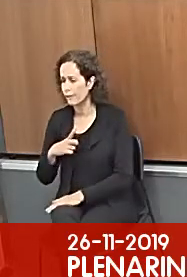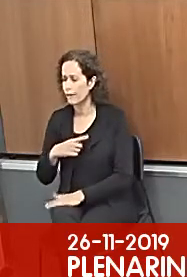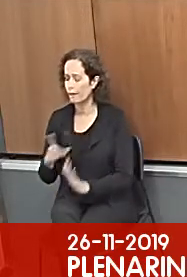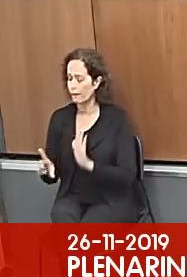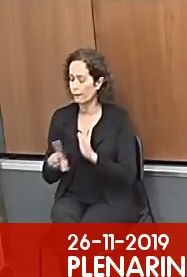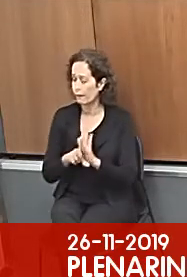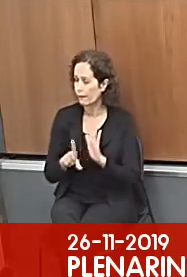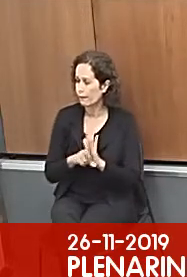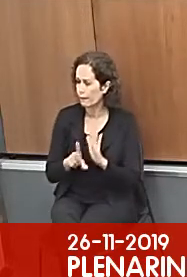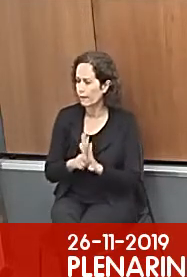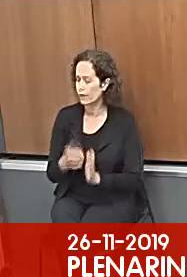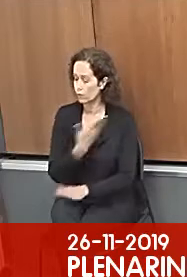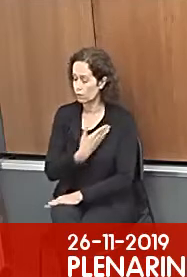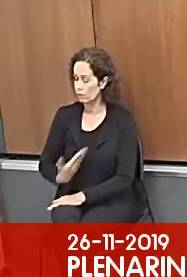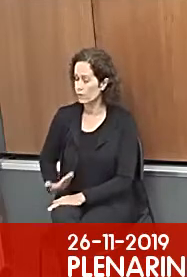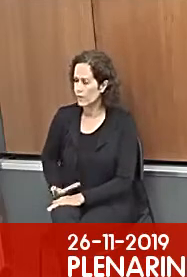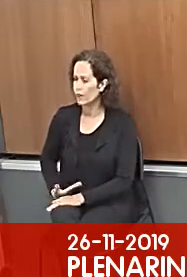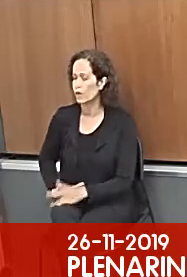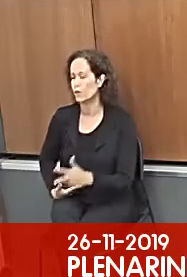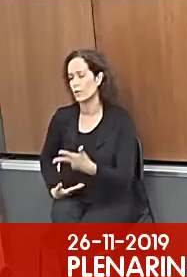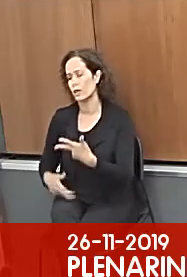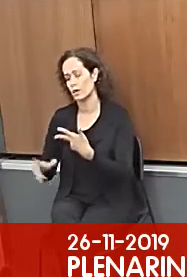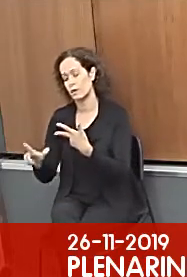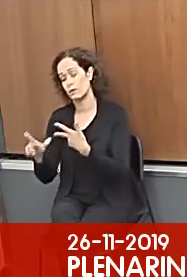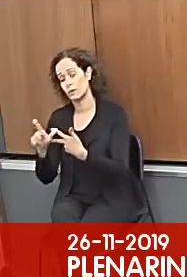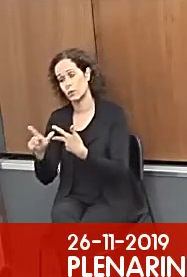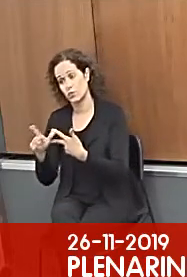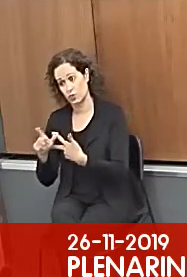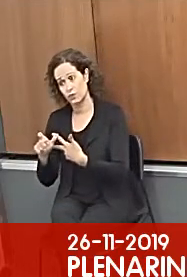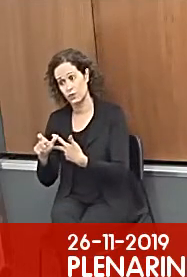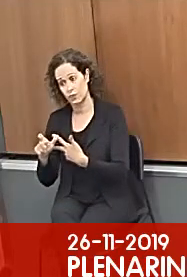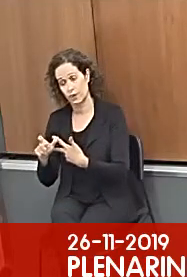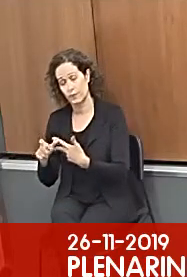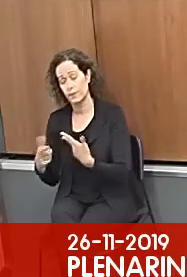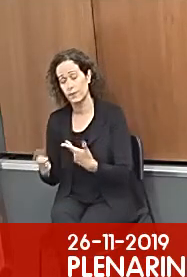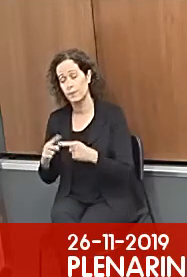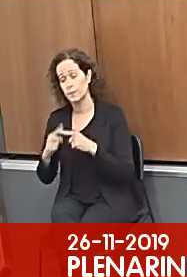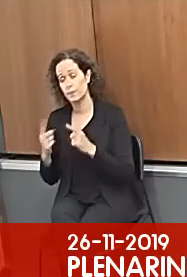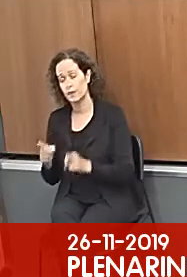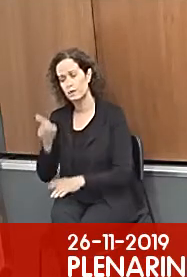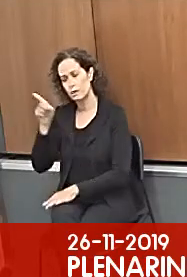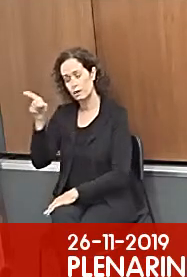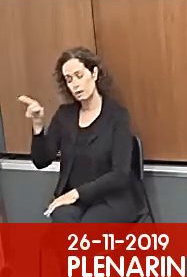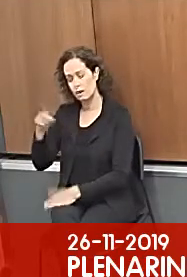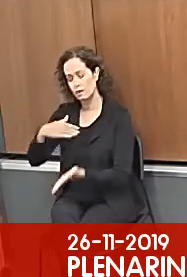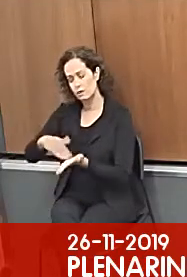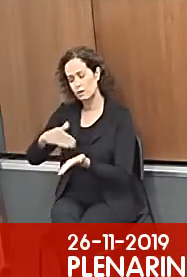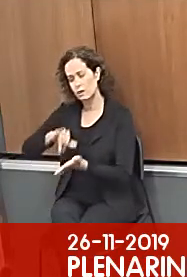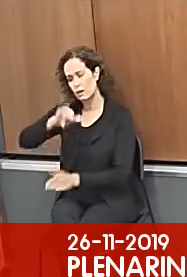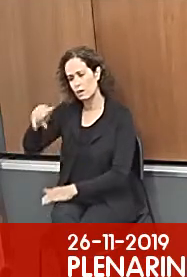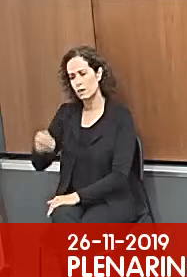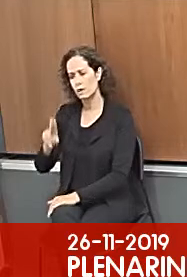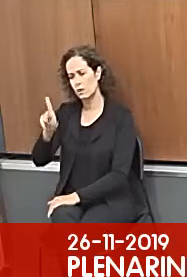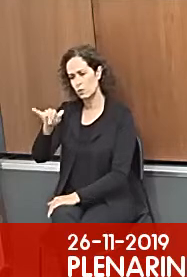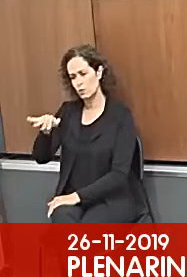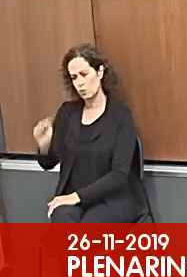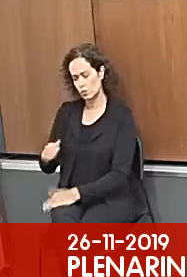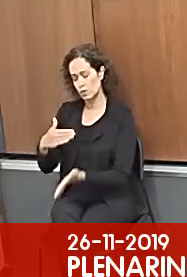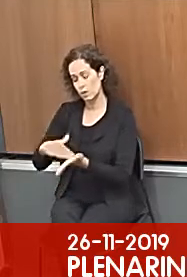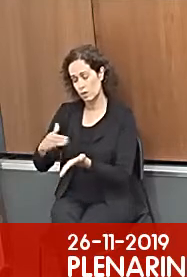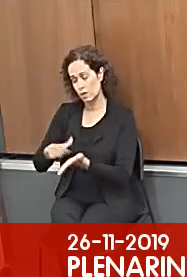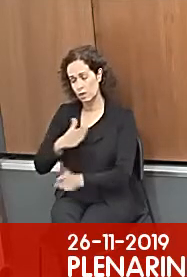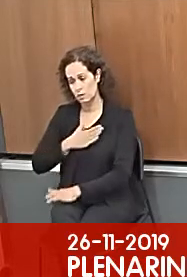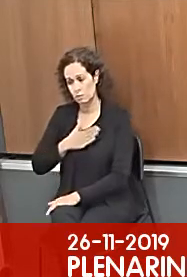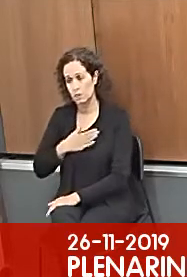o governo do Estado, é o executivo. E aí, lá no executivo, a secretária Júlia Santana, que é a nossa secretária, a